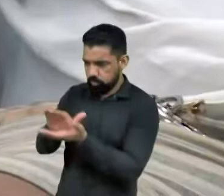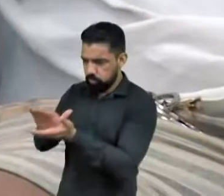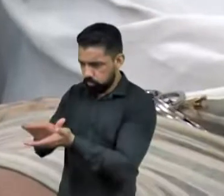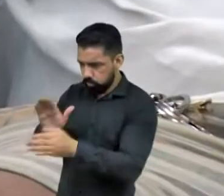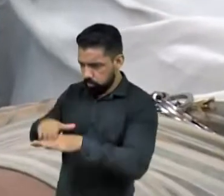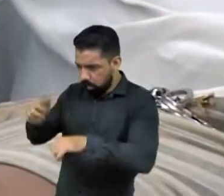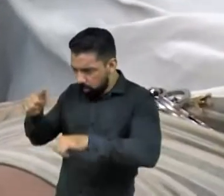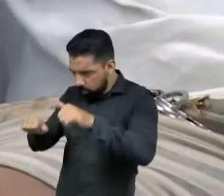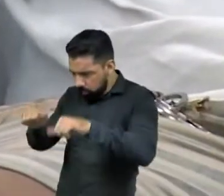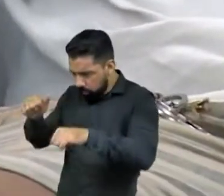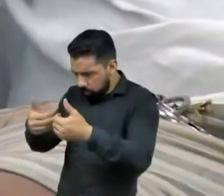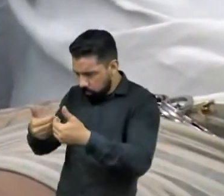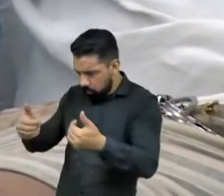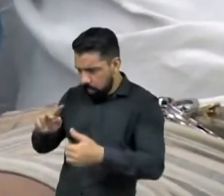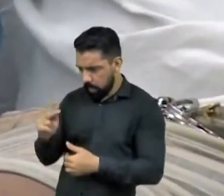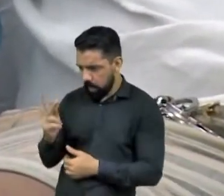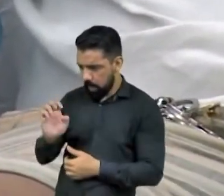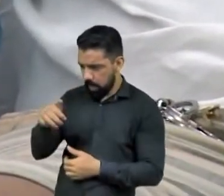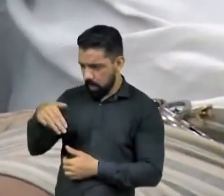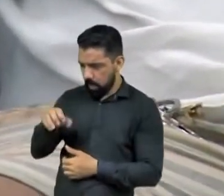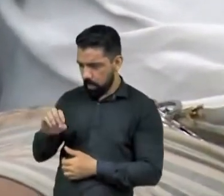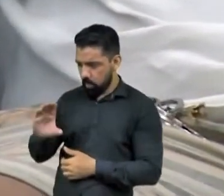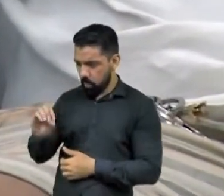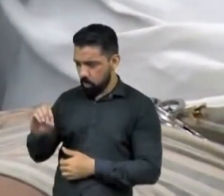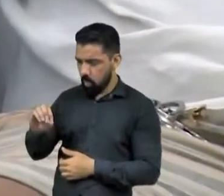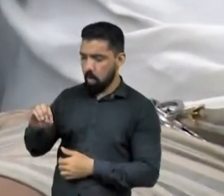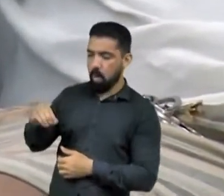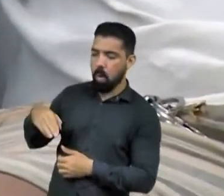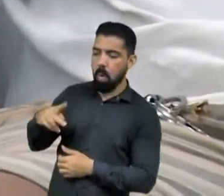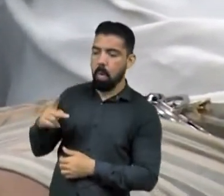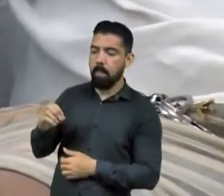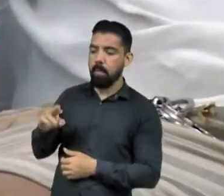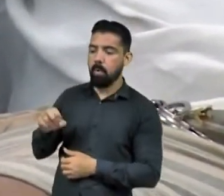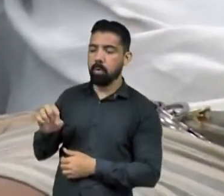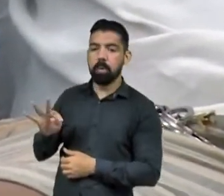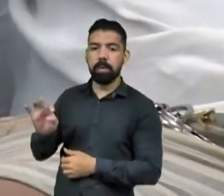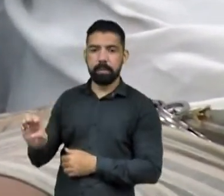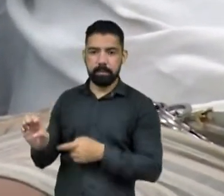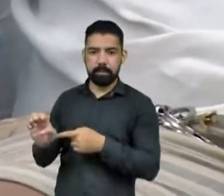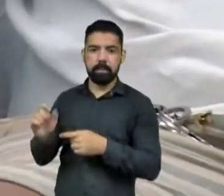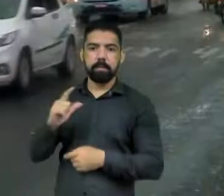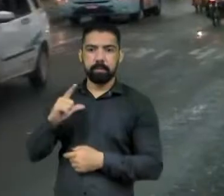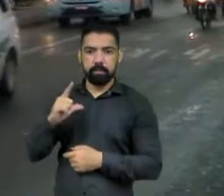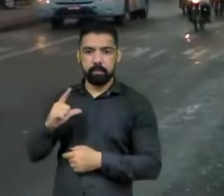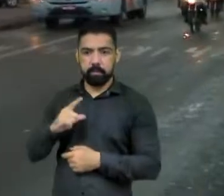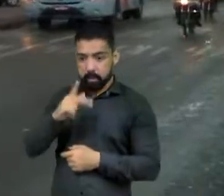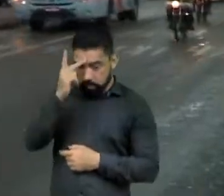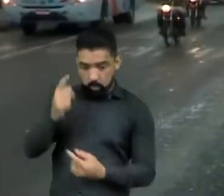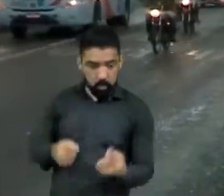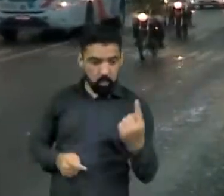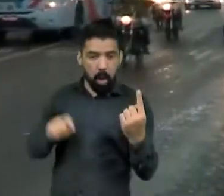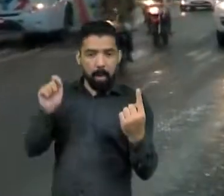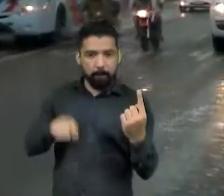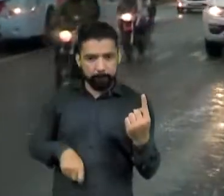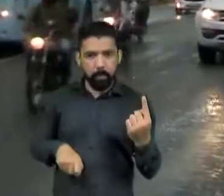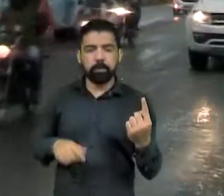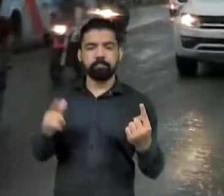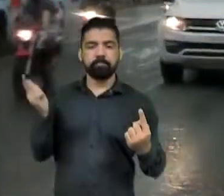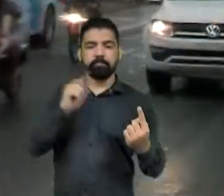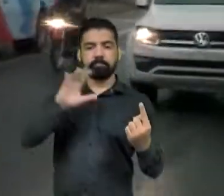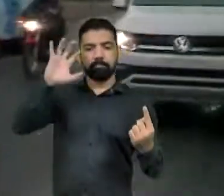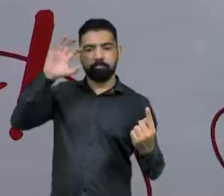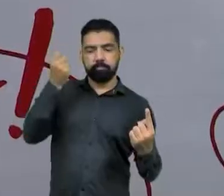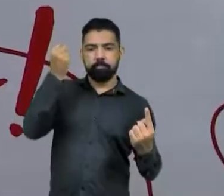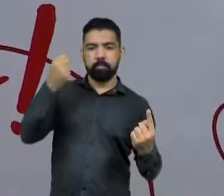hemocomponentes. Isso permite que mais de uma pessoa seja beneficiada com apenas uma doação. Além dos postos fixos